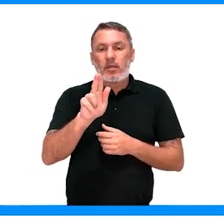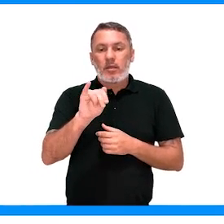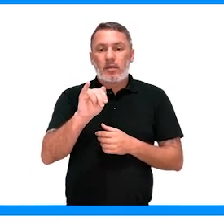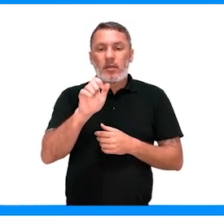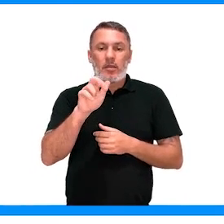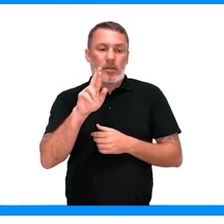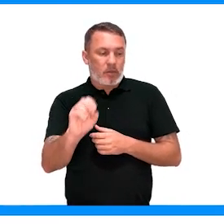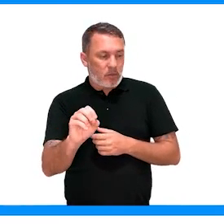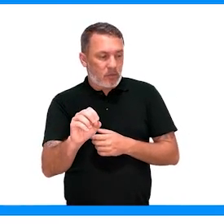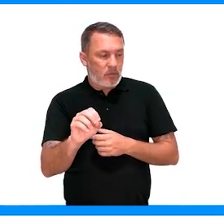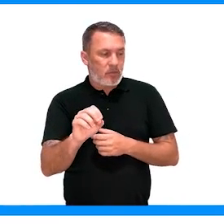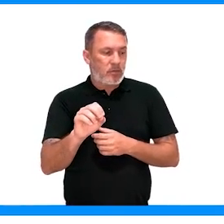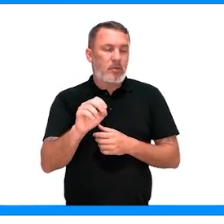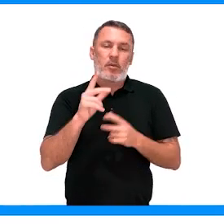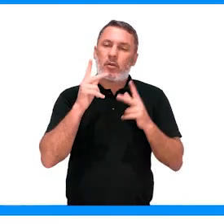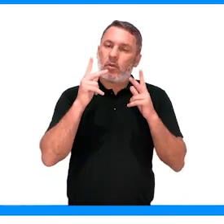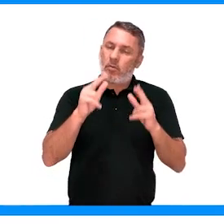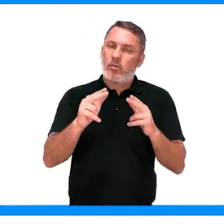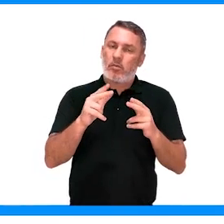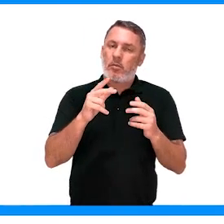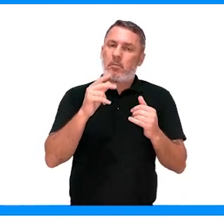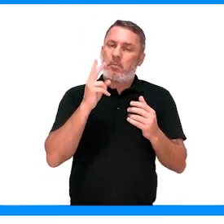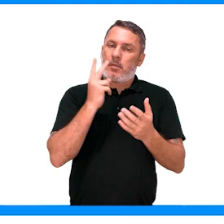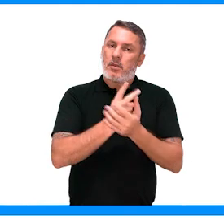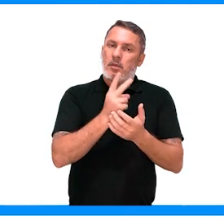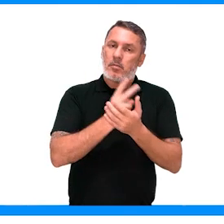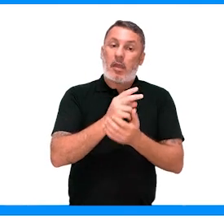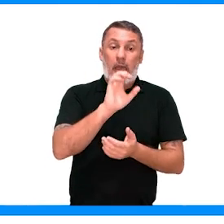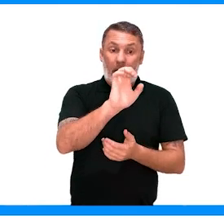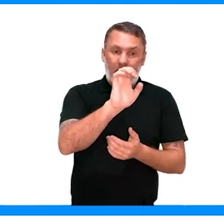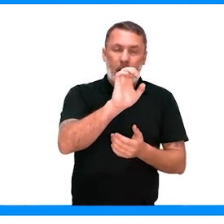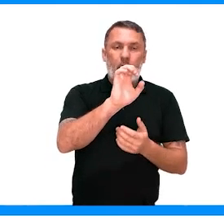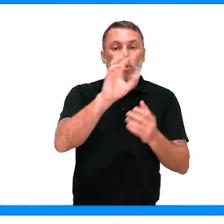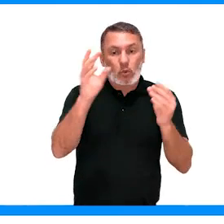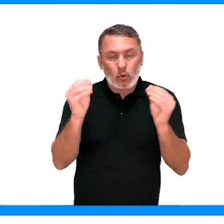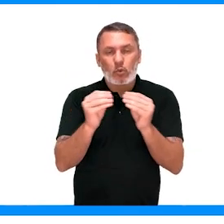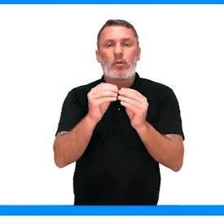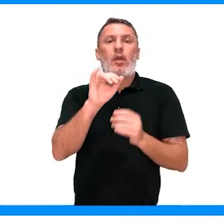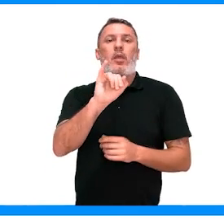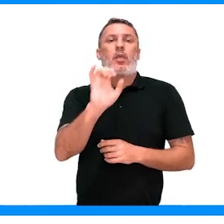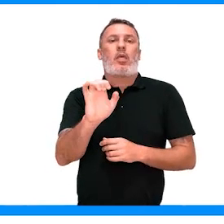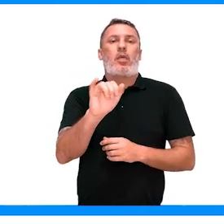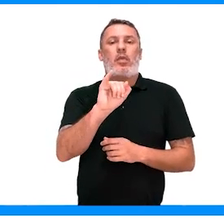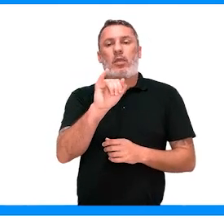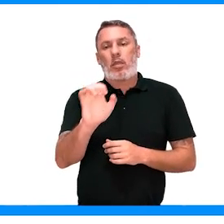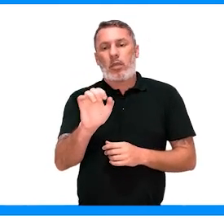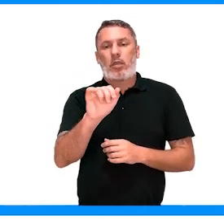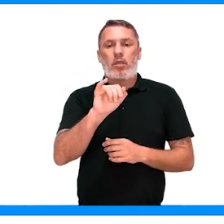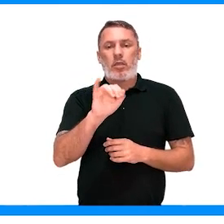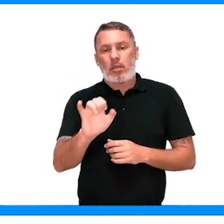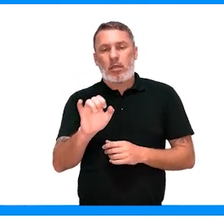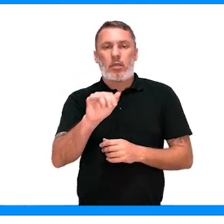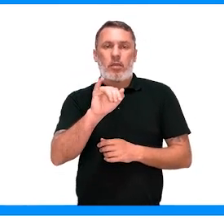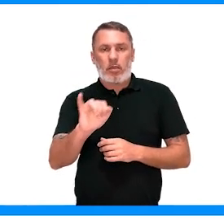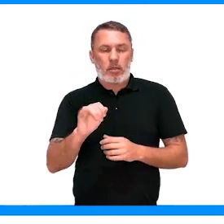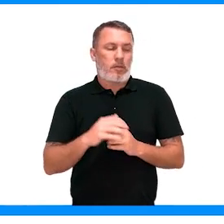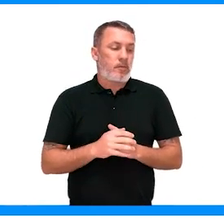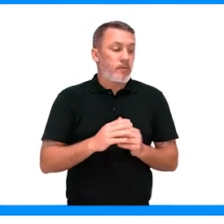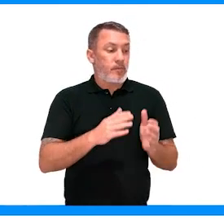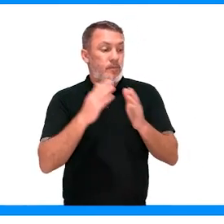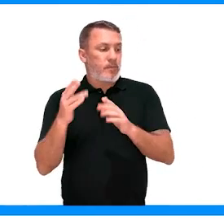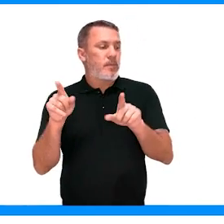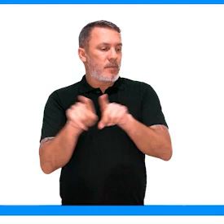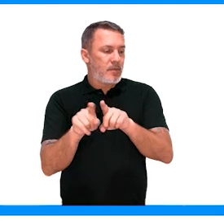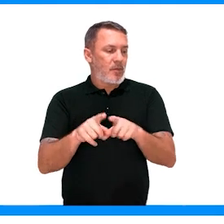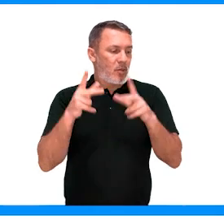Queremos, quereis, querem. A mesma coisa acontece. De E passa para IE. O verbo preferir, lo mismo.